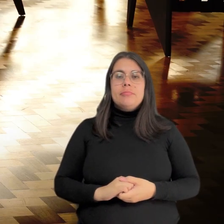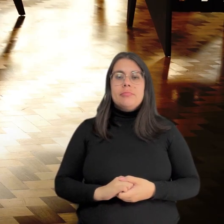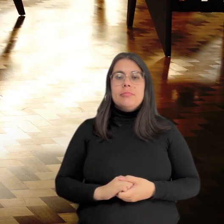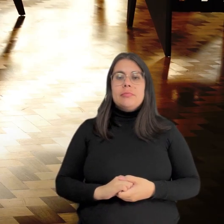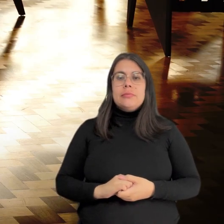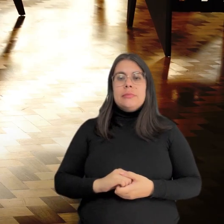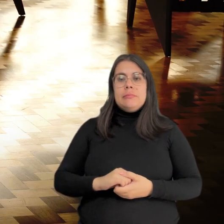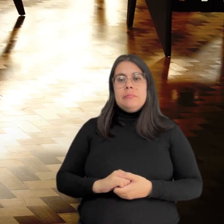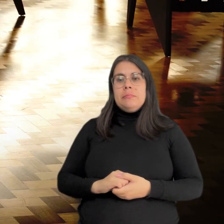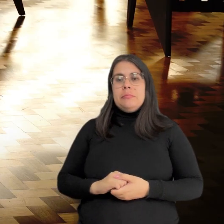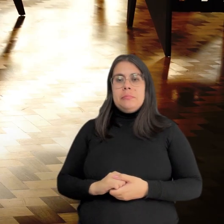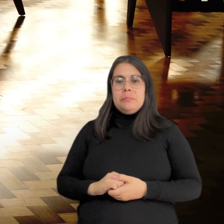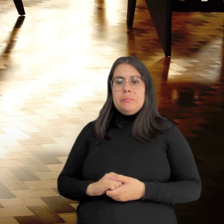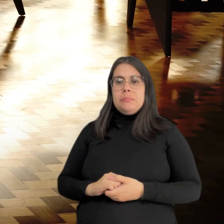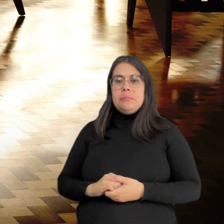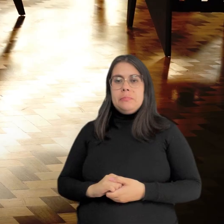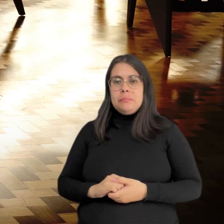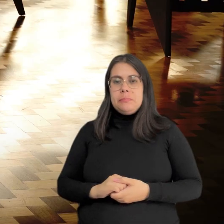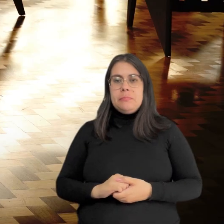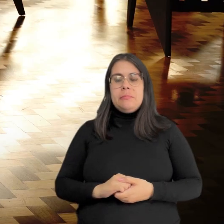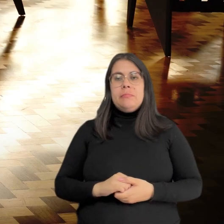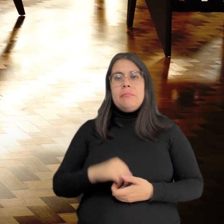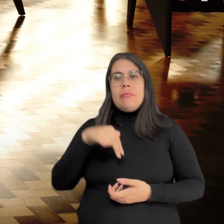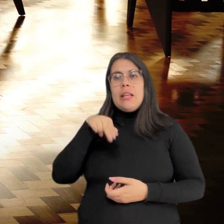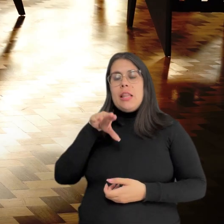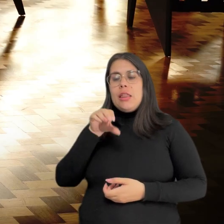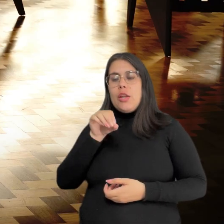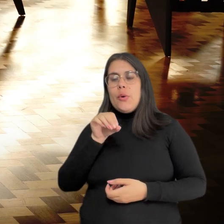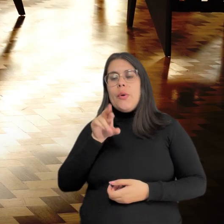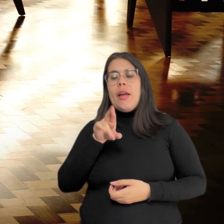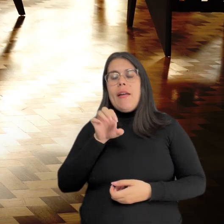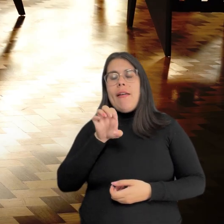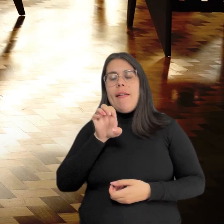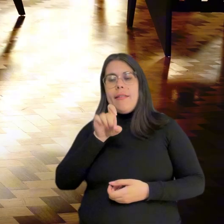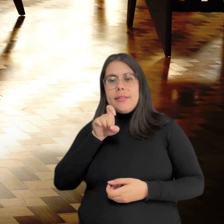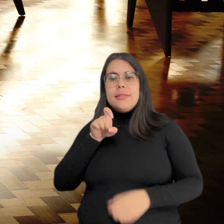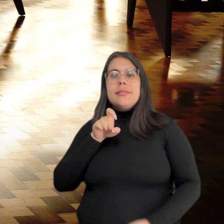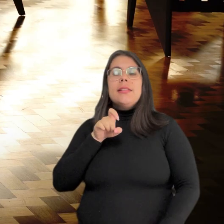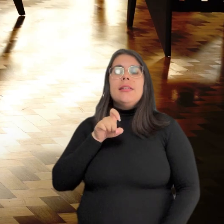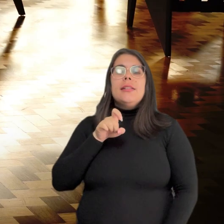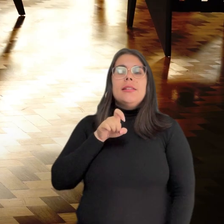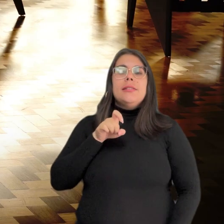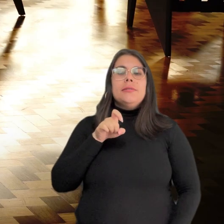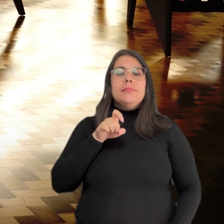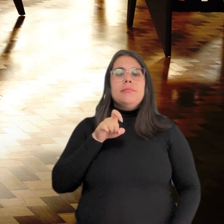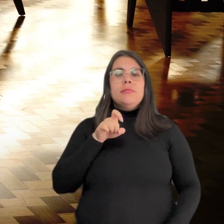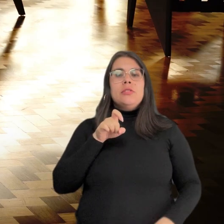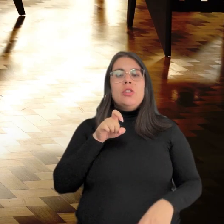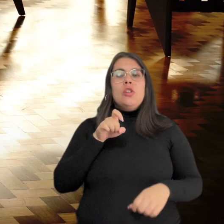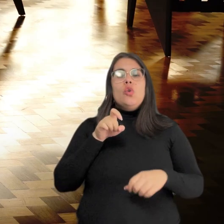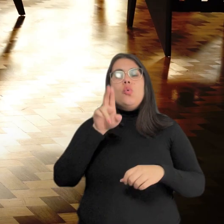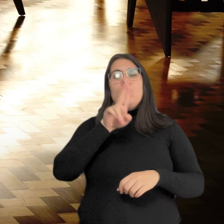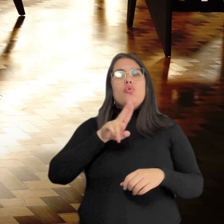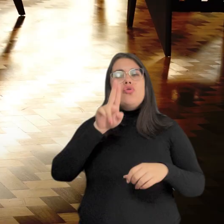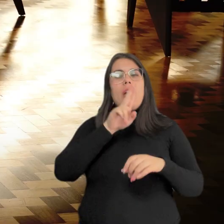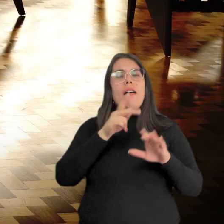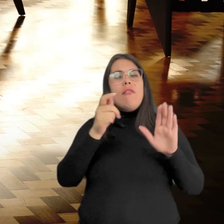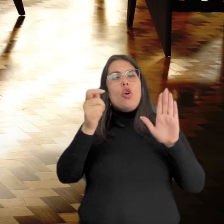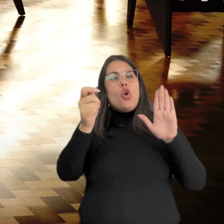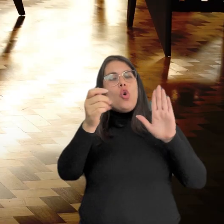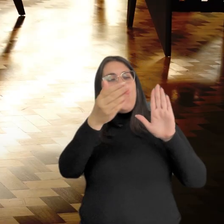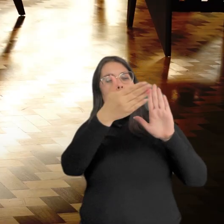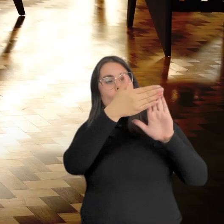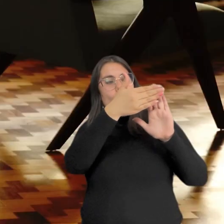uma empresa que fabricava elementos vazados de concreto, que alguns chamam de Combogó, né? O nome certo é